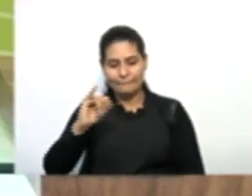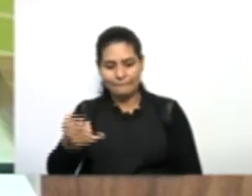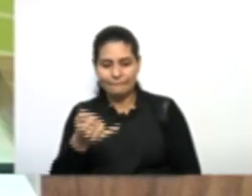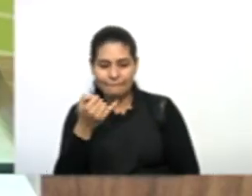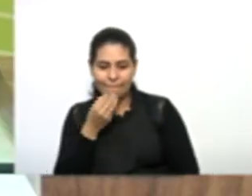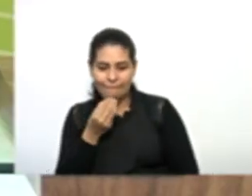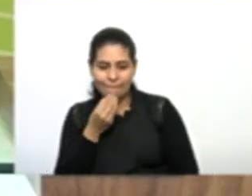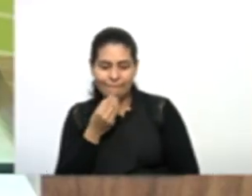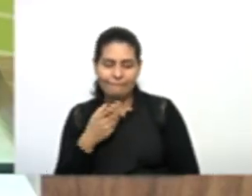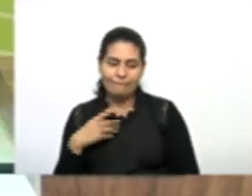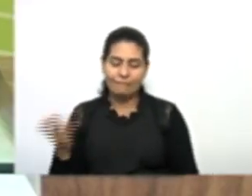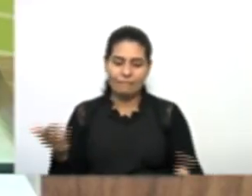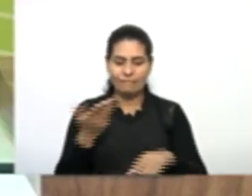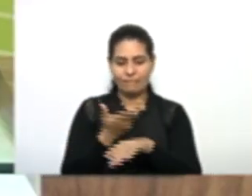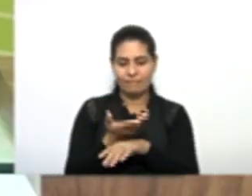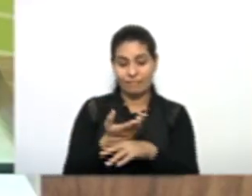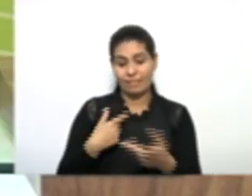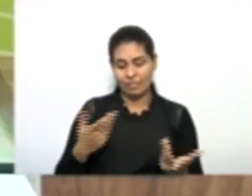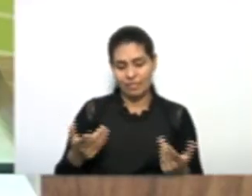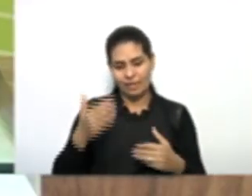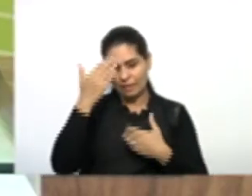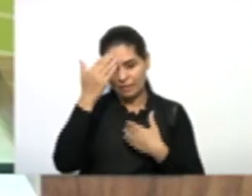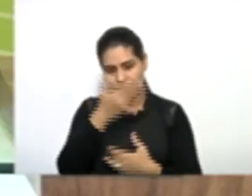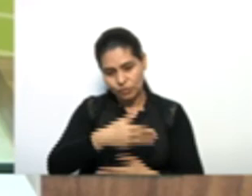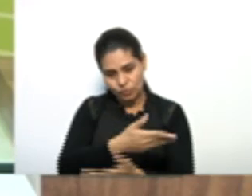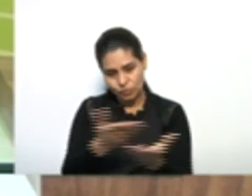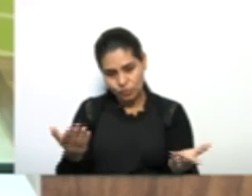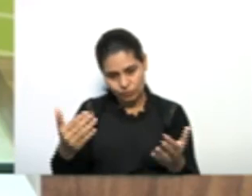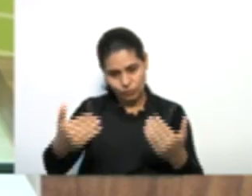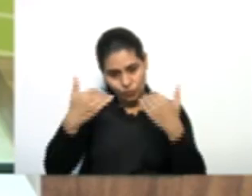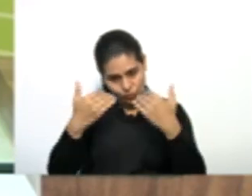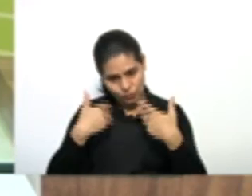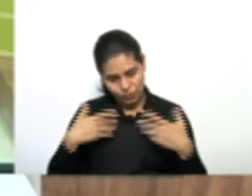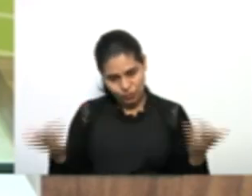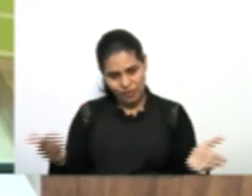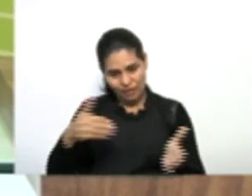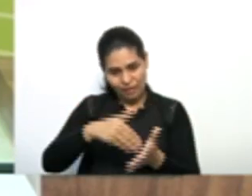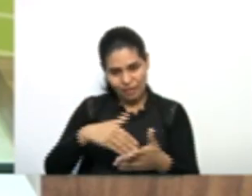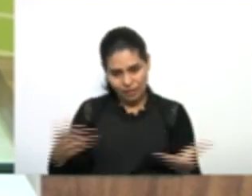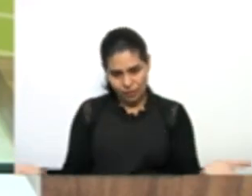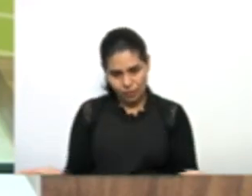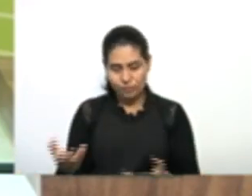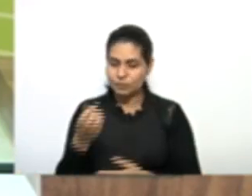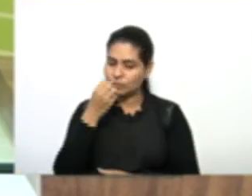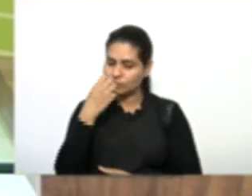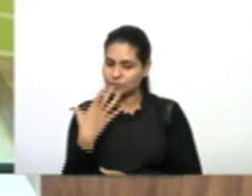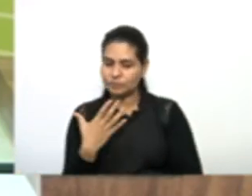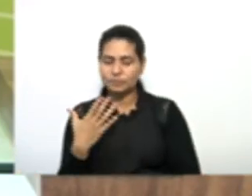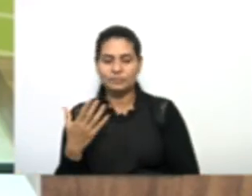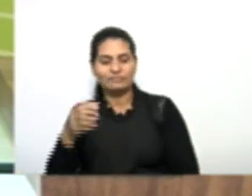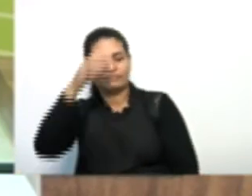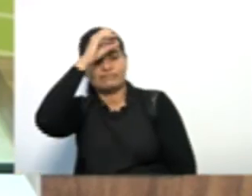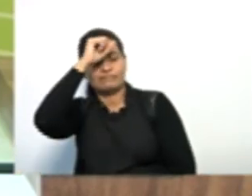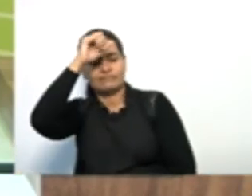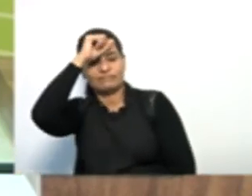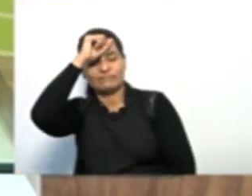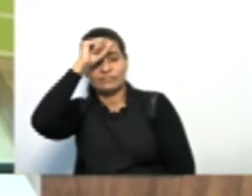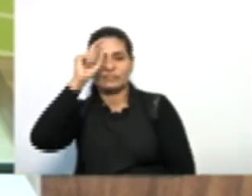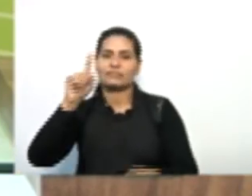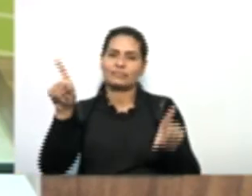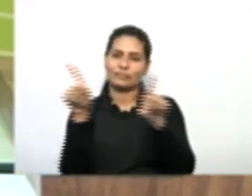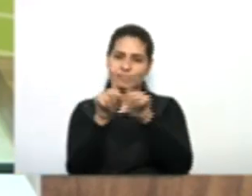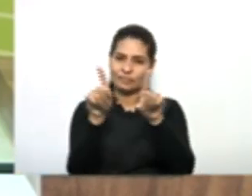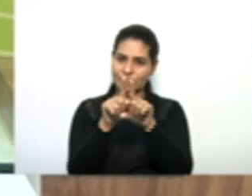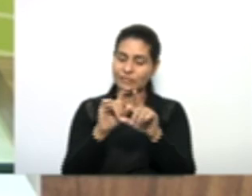estar participando dessa aula. Agradecer a todos vocês que nos acompanharam aqui até esse momento. Espero que tenha sido um momento de muito aprendizado e que a